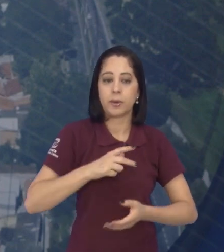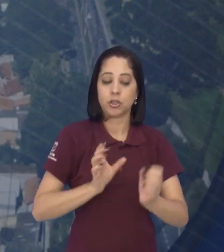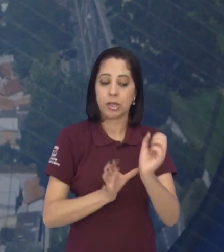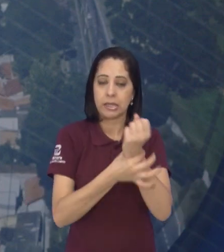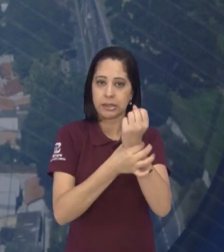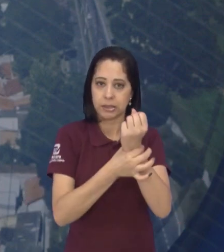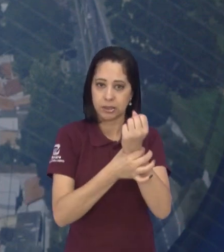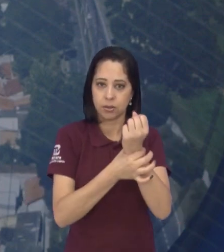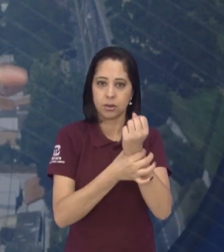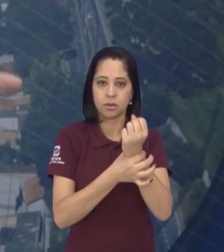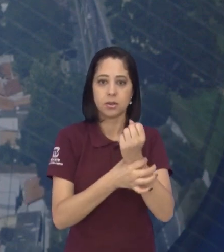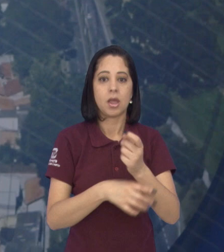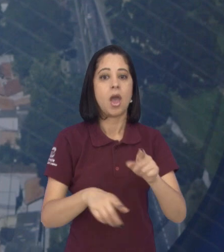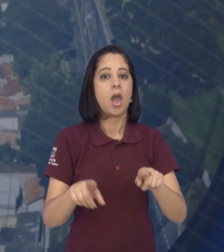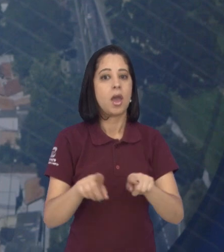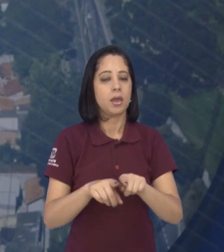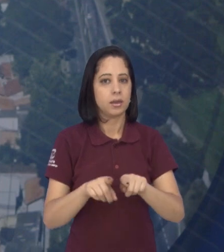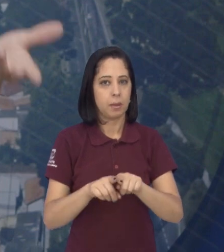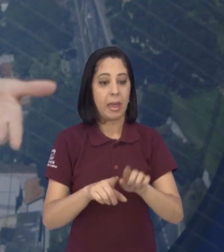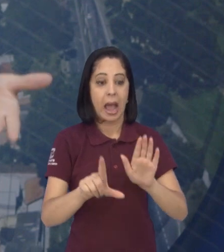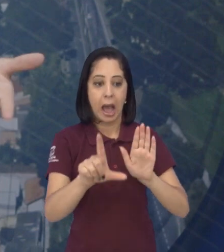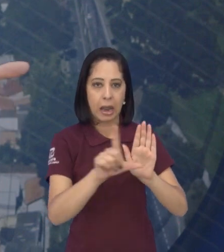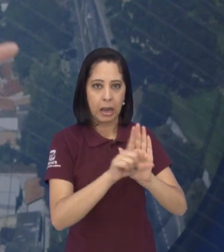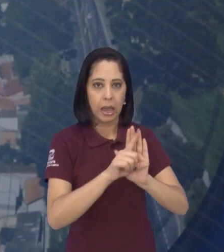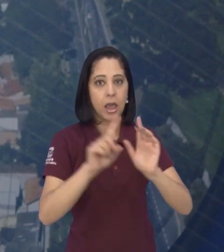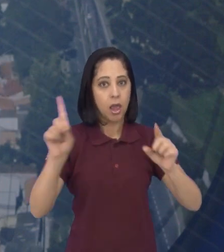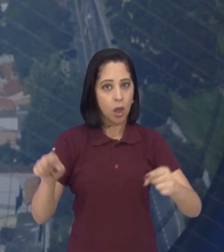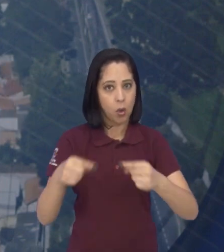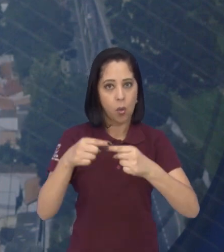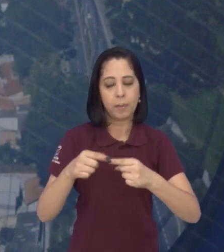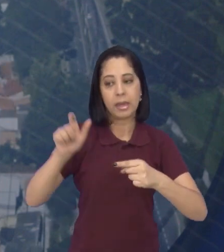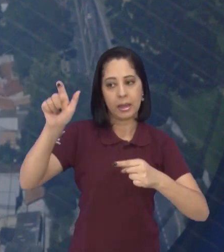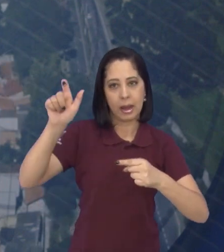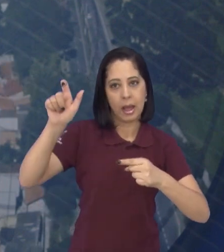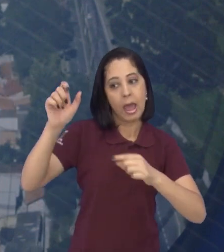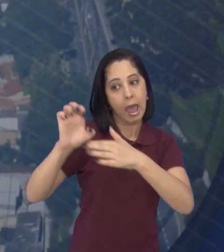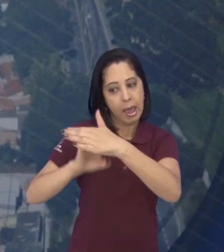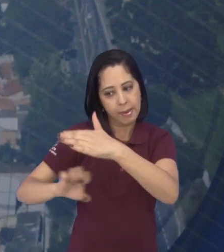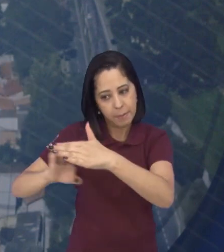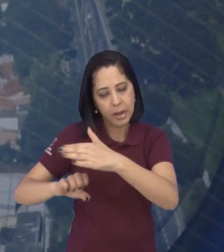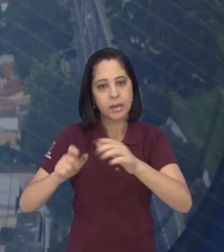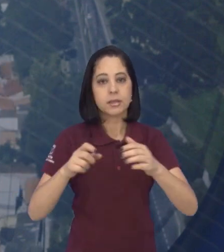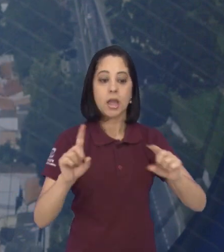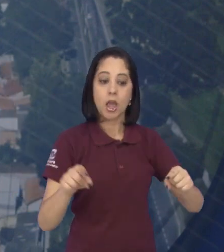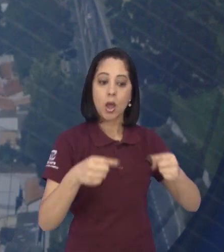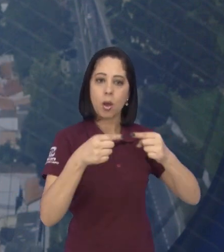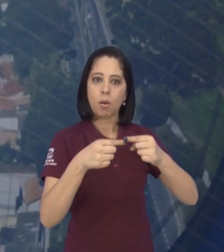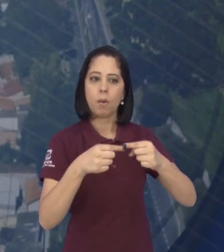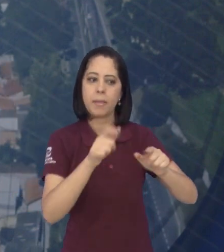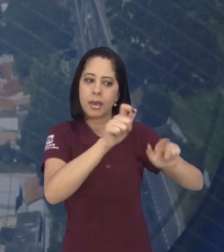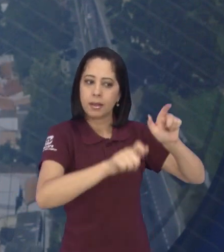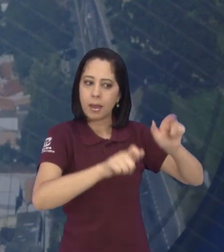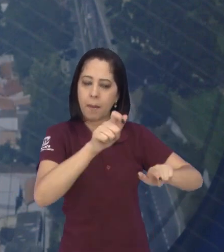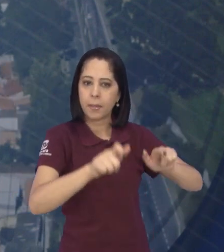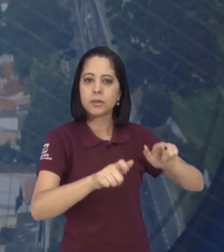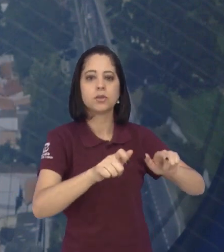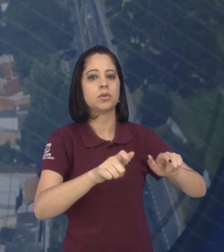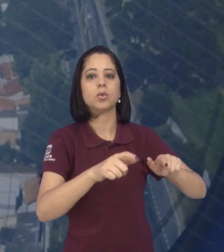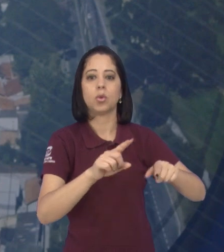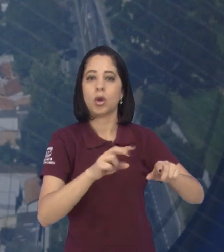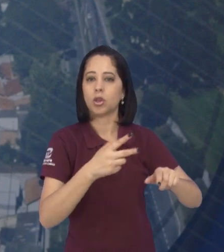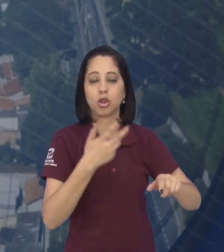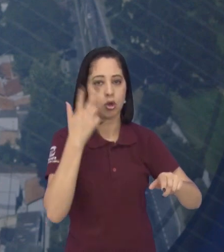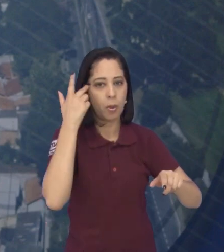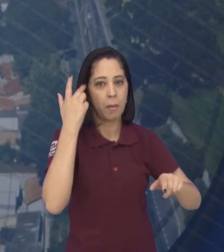inclusive elas valem para as pessoas físicas e jurídicas, que a gente falou no começo do programa, e as empresas que não